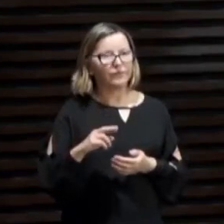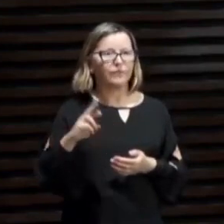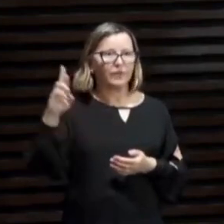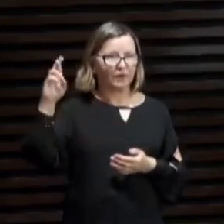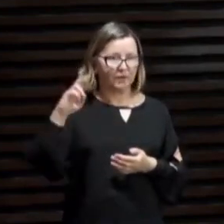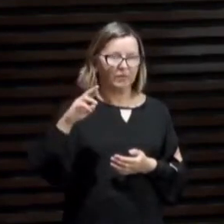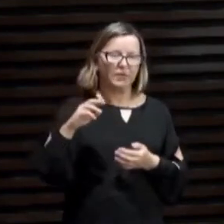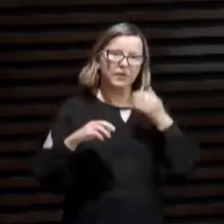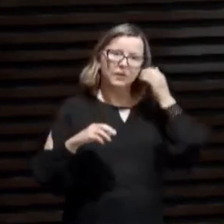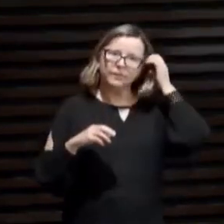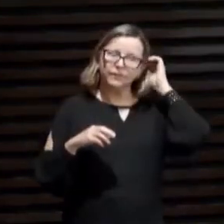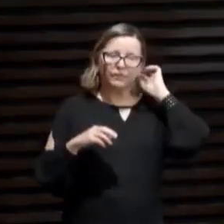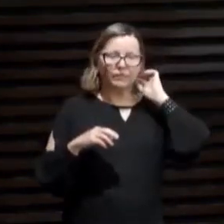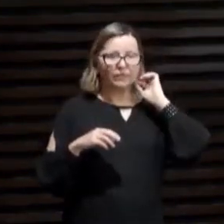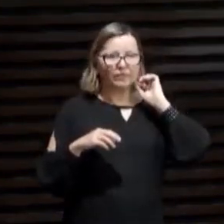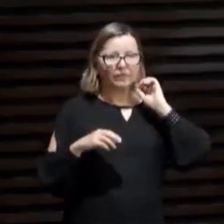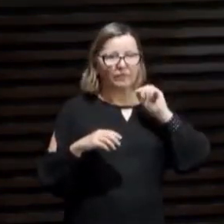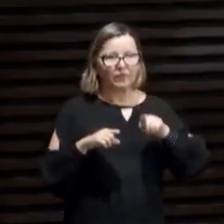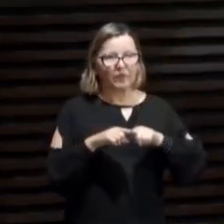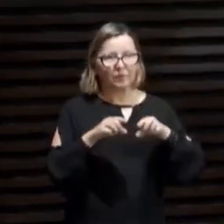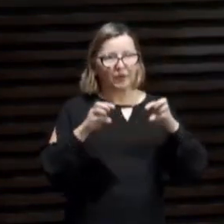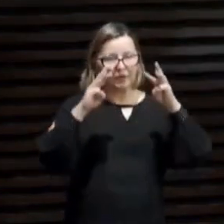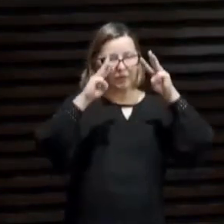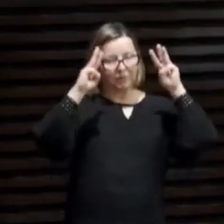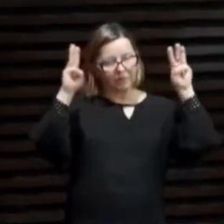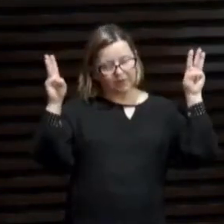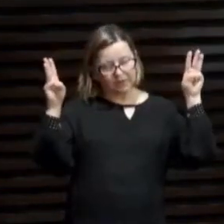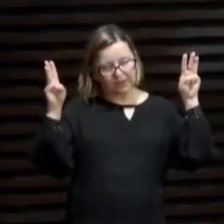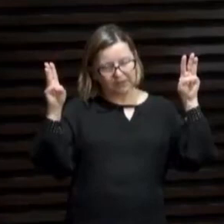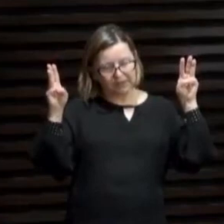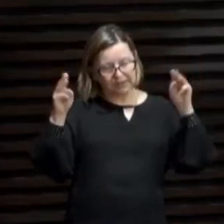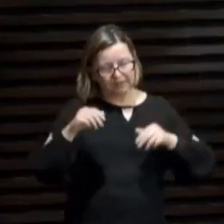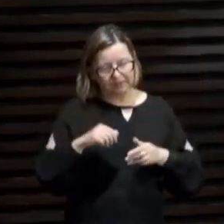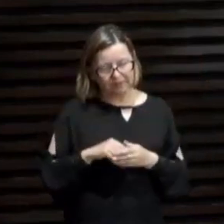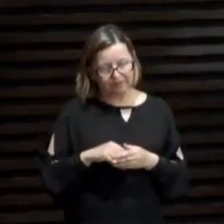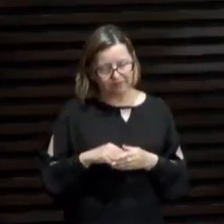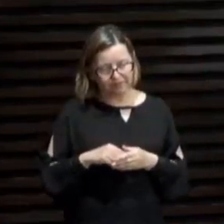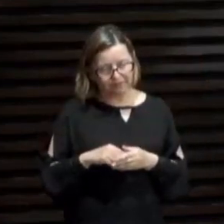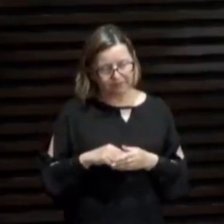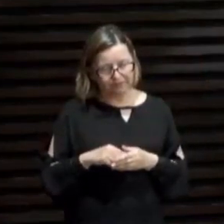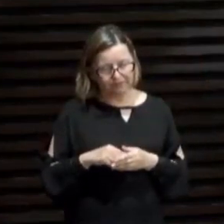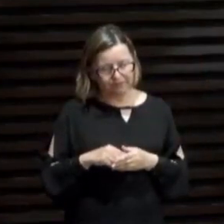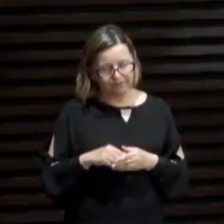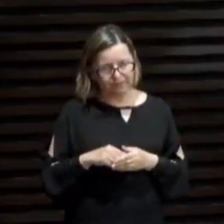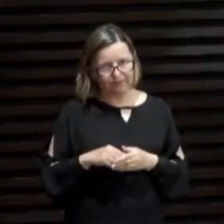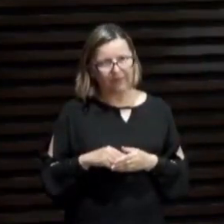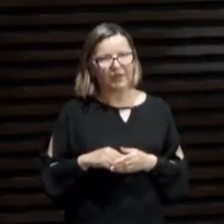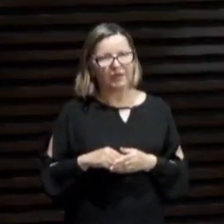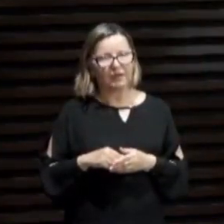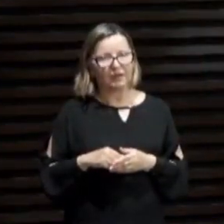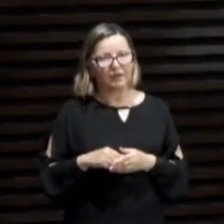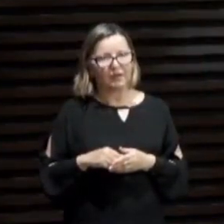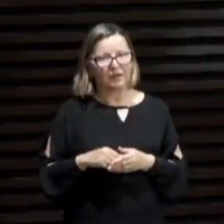favoravelmente. Agora Moisés poderia ter tomado outro rumo aqui. Em vez dele diante de Deus, ele podia diante do irmão, diante de Arão. Eu não aguento